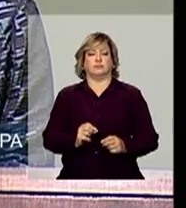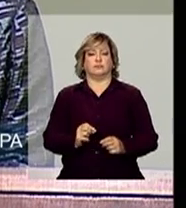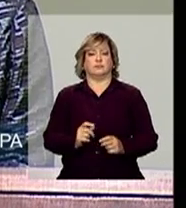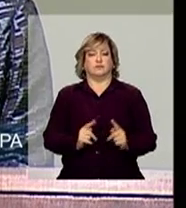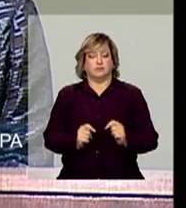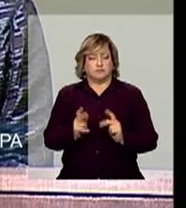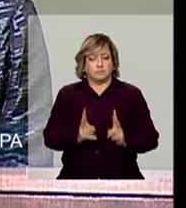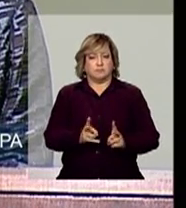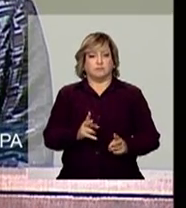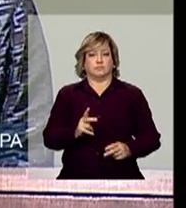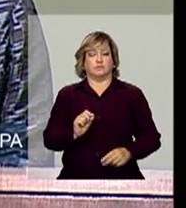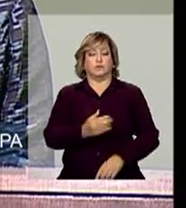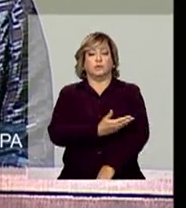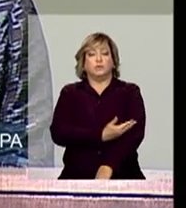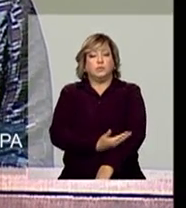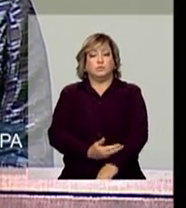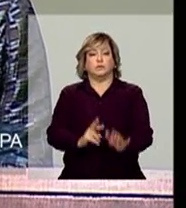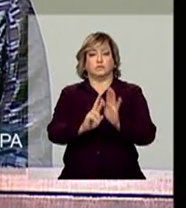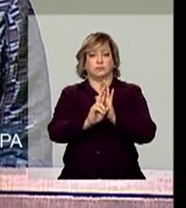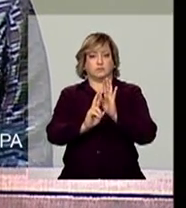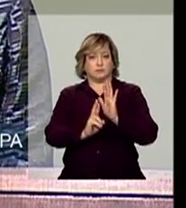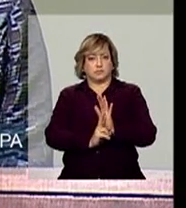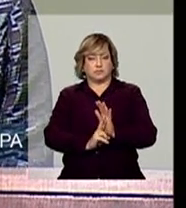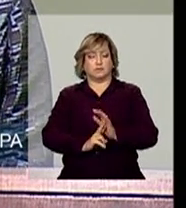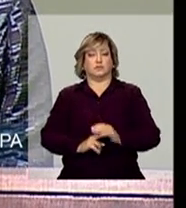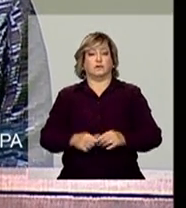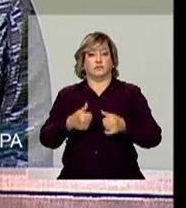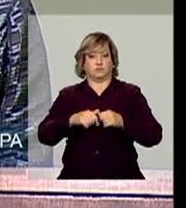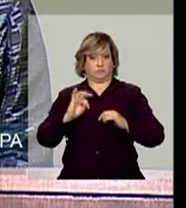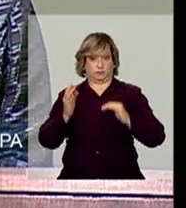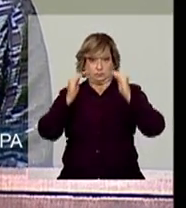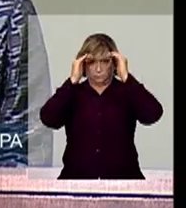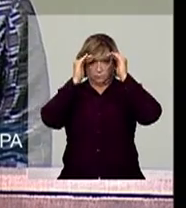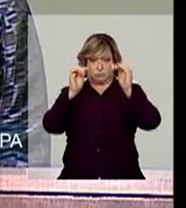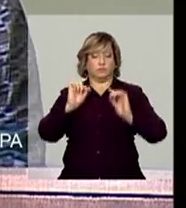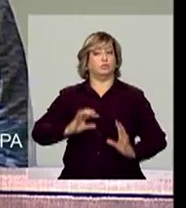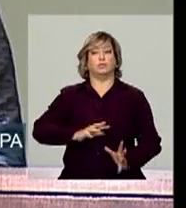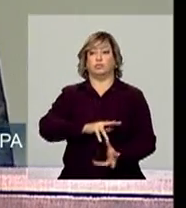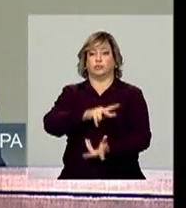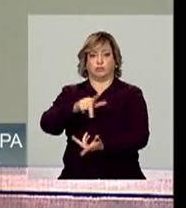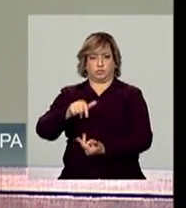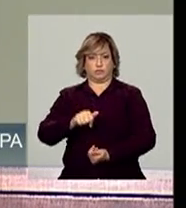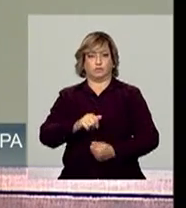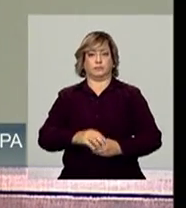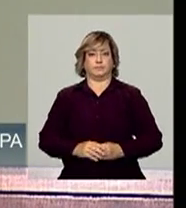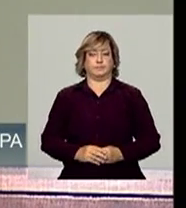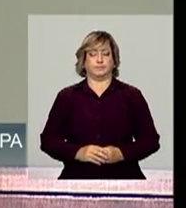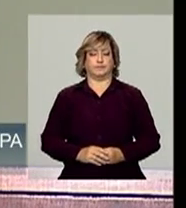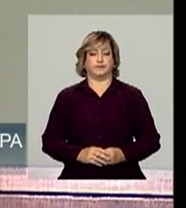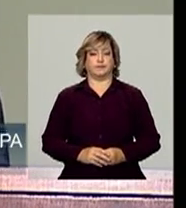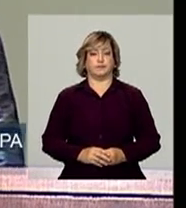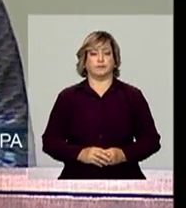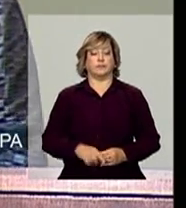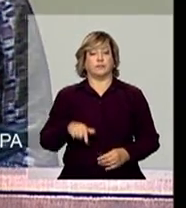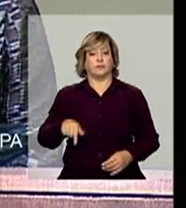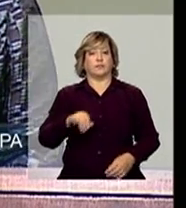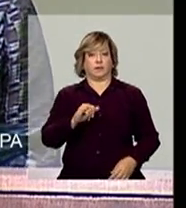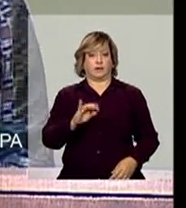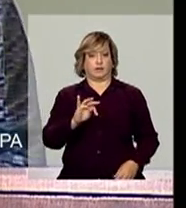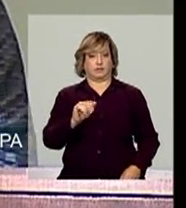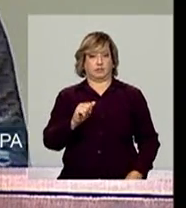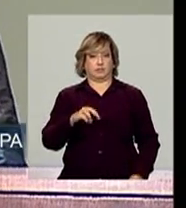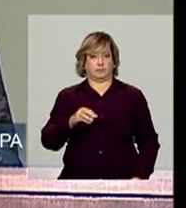valores permanentes que a fizeram respeitada no mundo. Não por acaso o Itamaraty